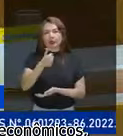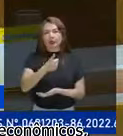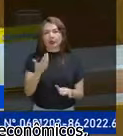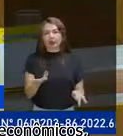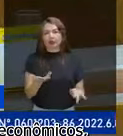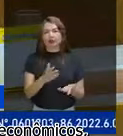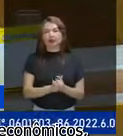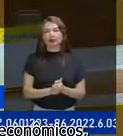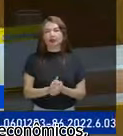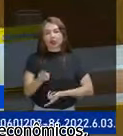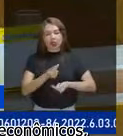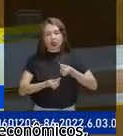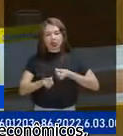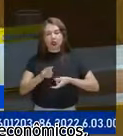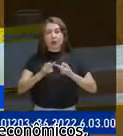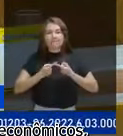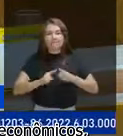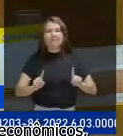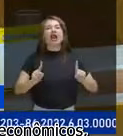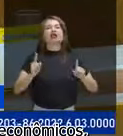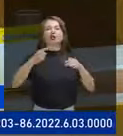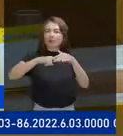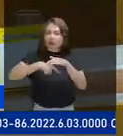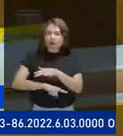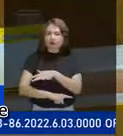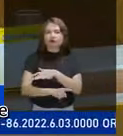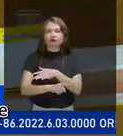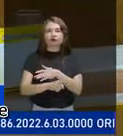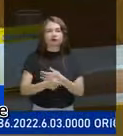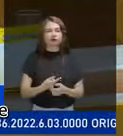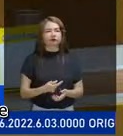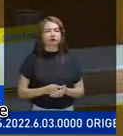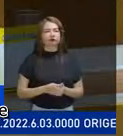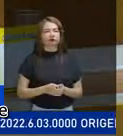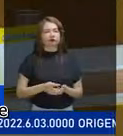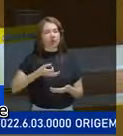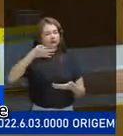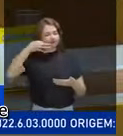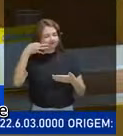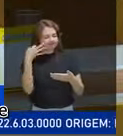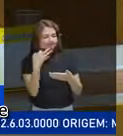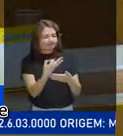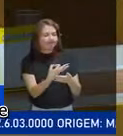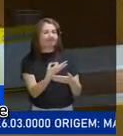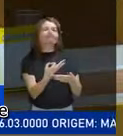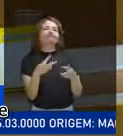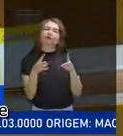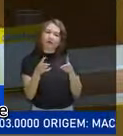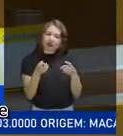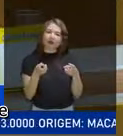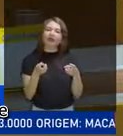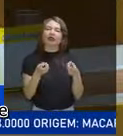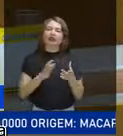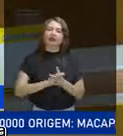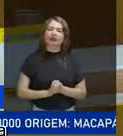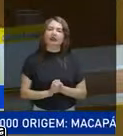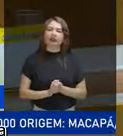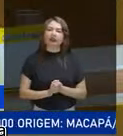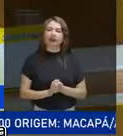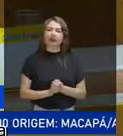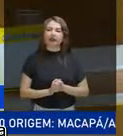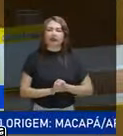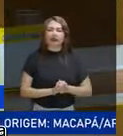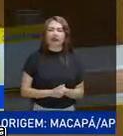ser antieconômicos, mas quando a gente vai considerar a realidade em que foram aplicados esses valores, a gente considera que não